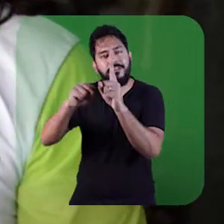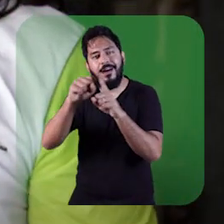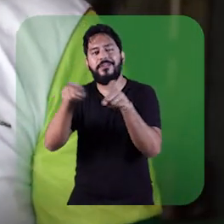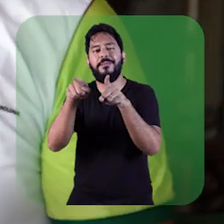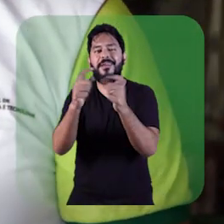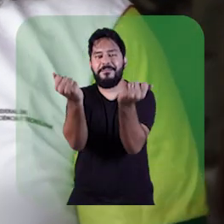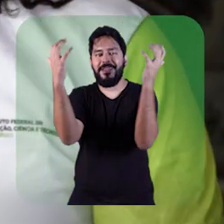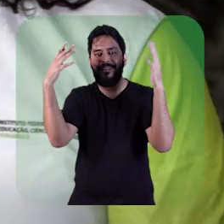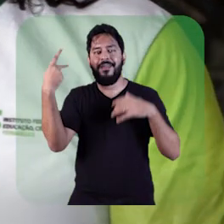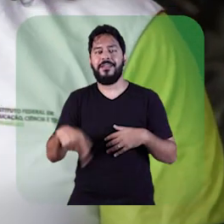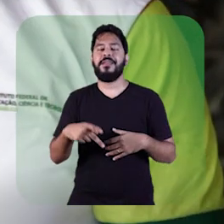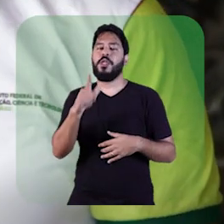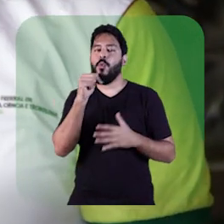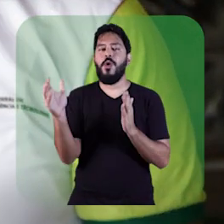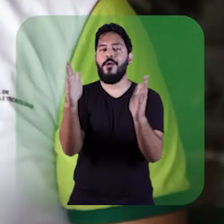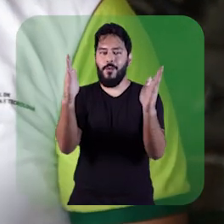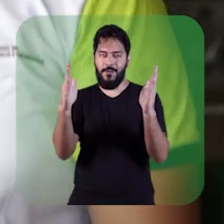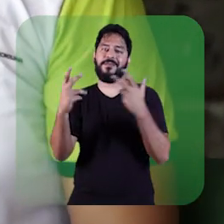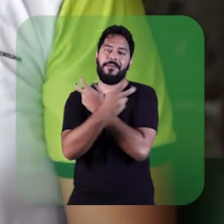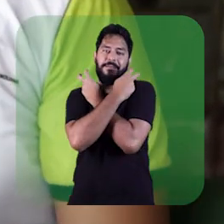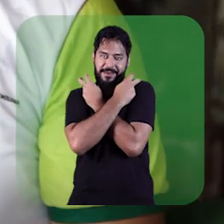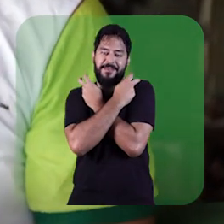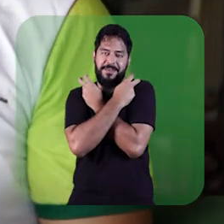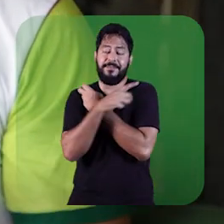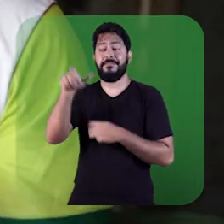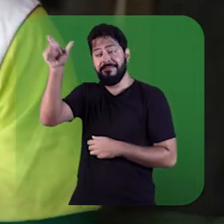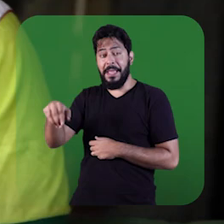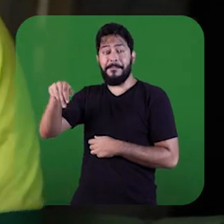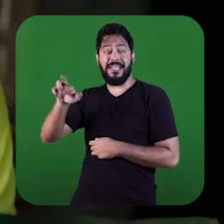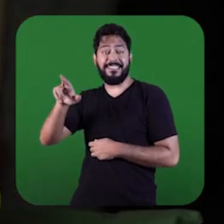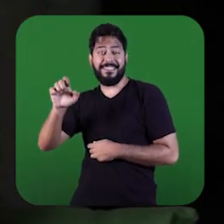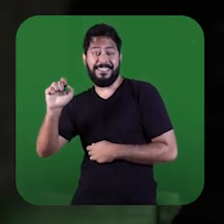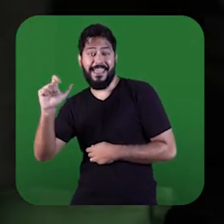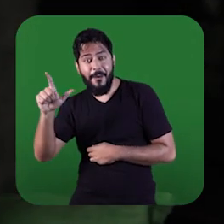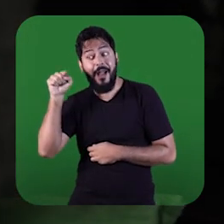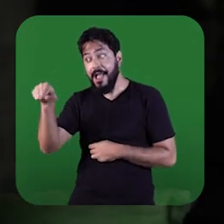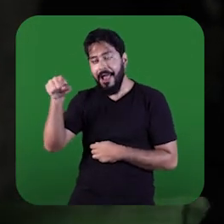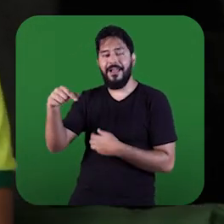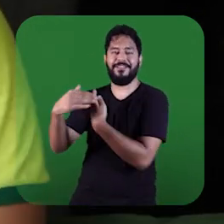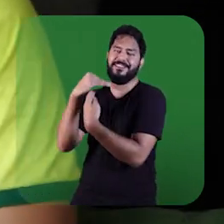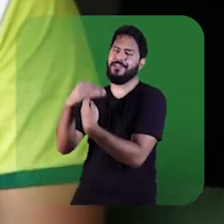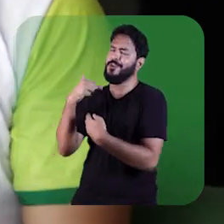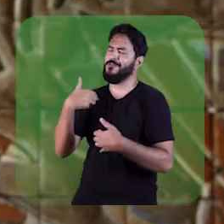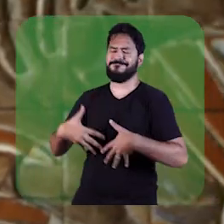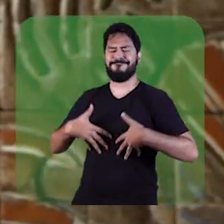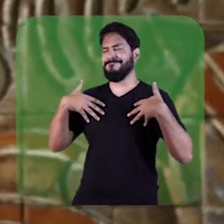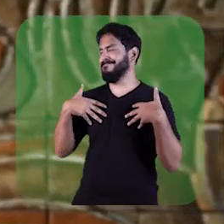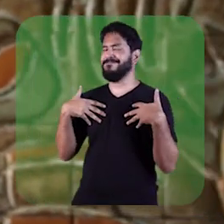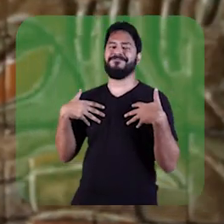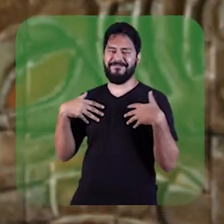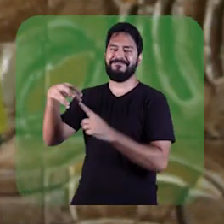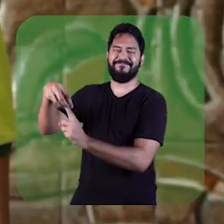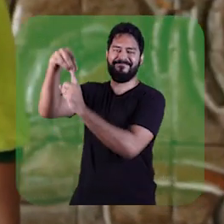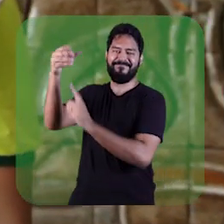a orientação, né, de Maciel Carneiro, né, meu orientador, que eu tenho o orgulho de falar. A travesti,